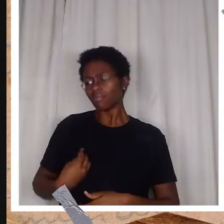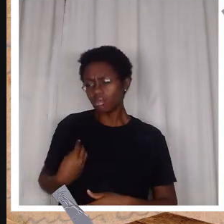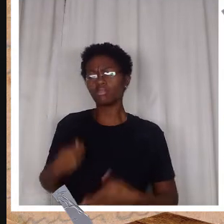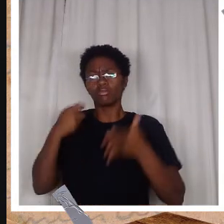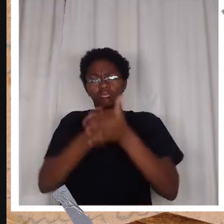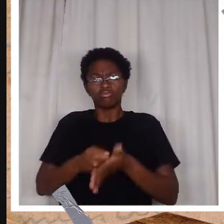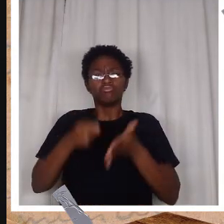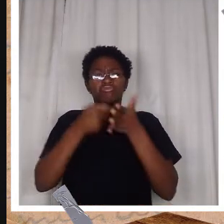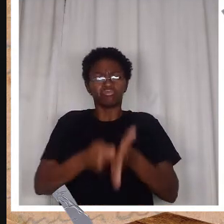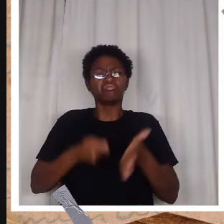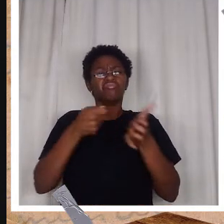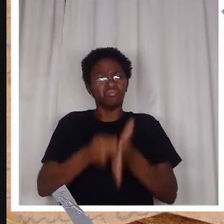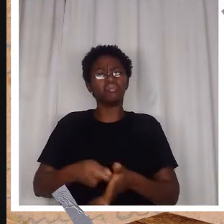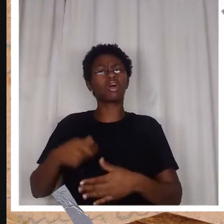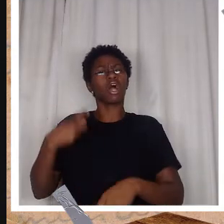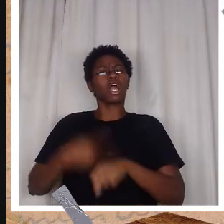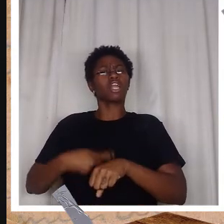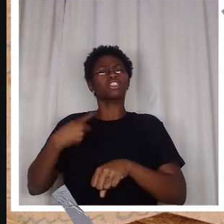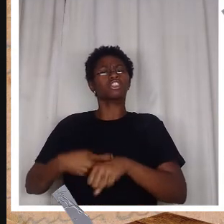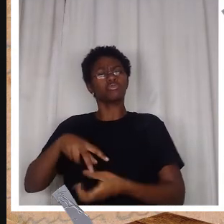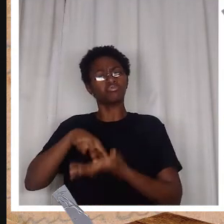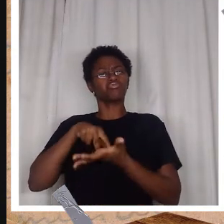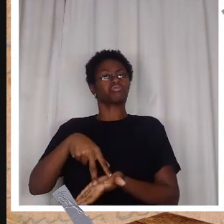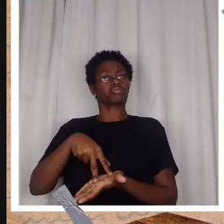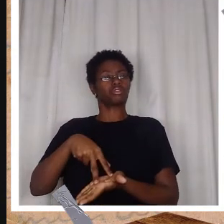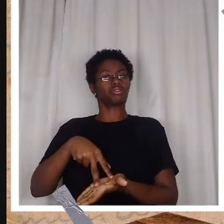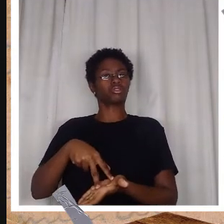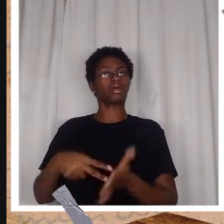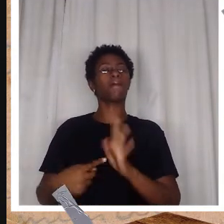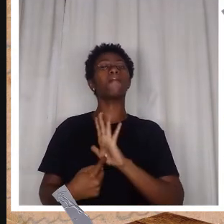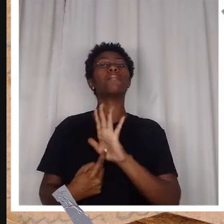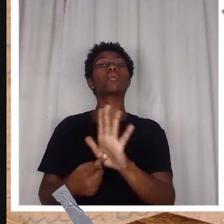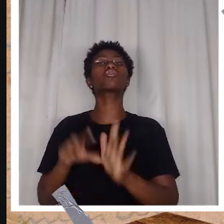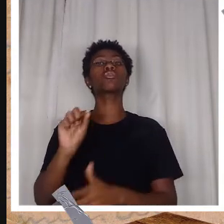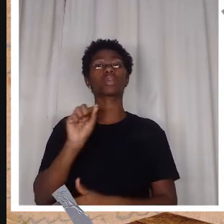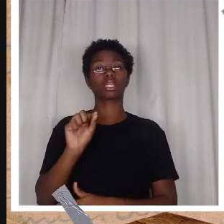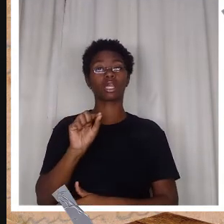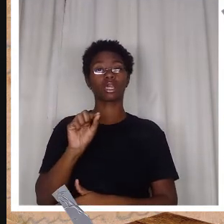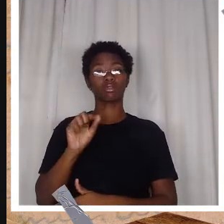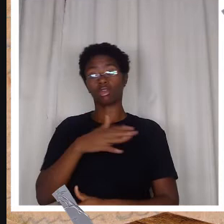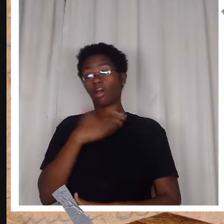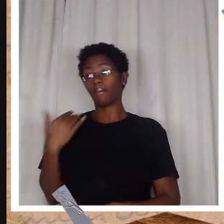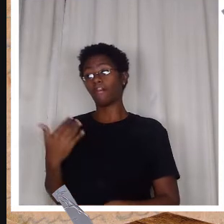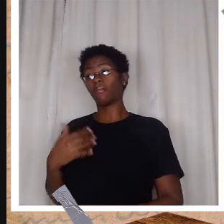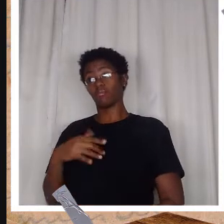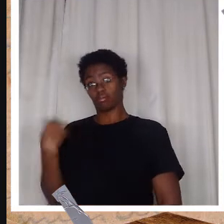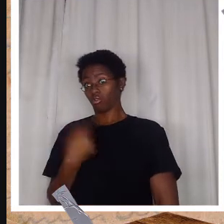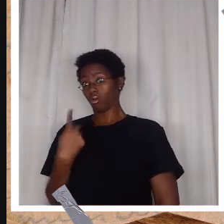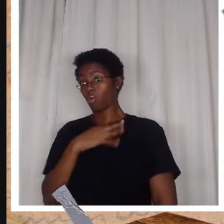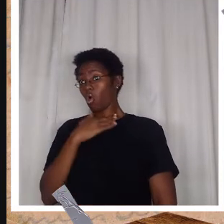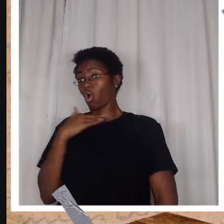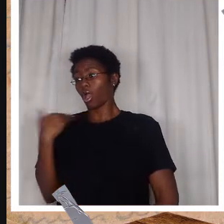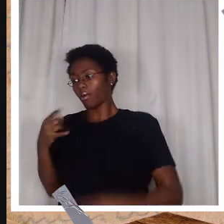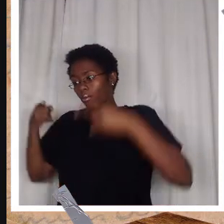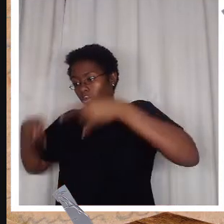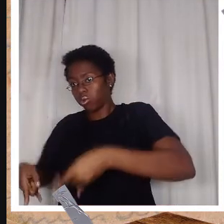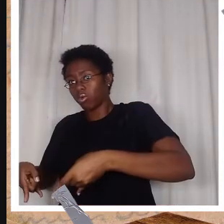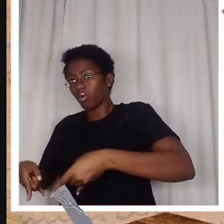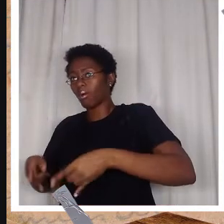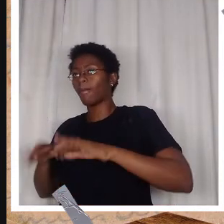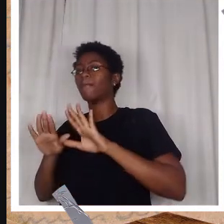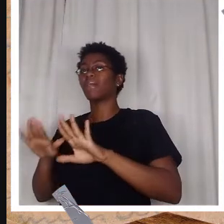resiste, é uma forma de mostrar que toda vez que nos enterram, nós somos semente e vamos